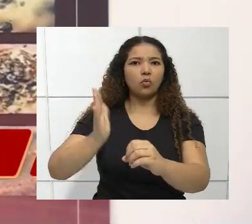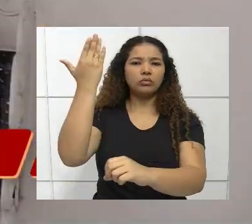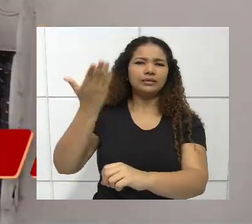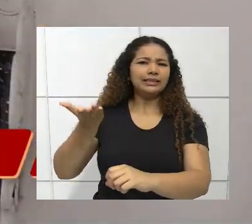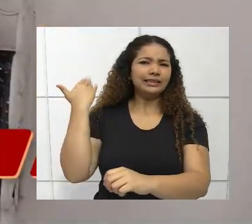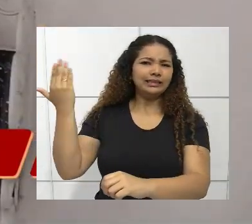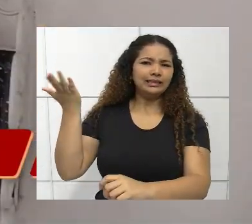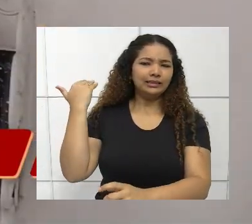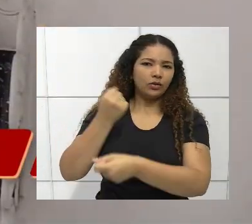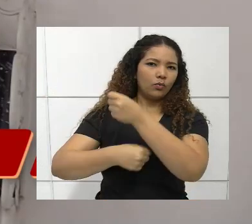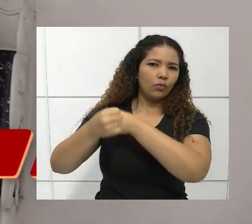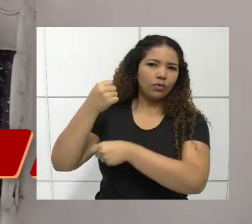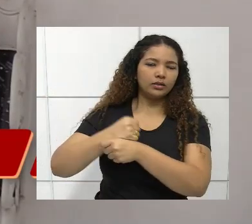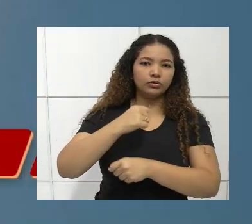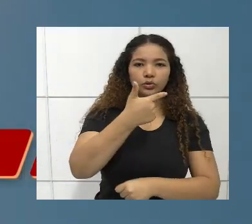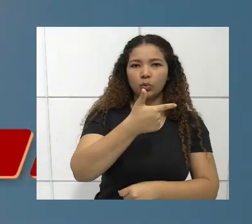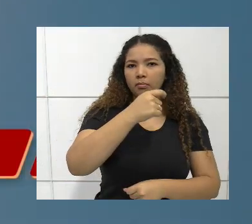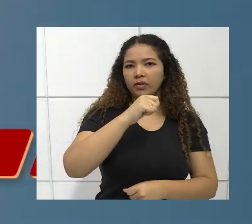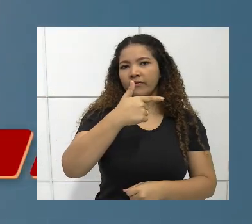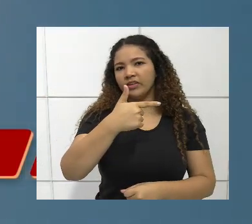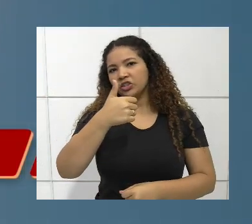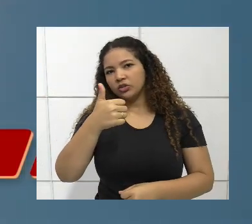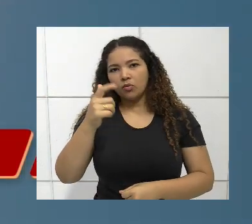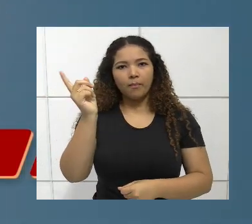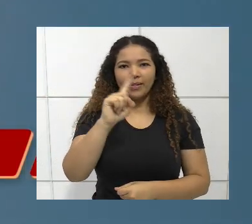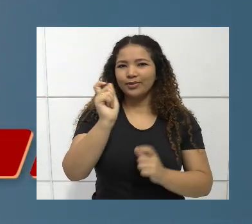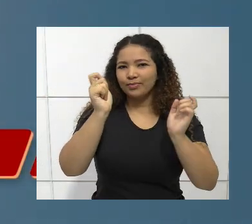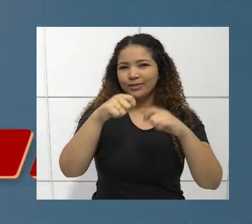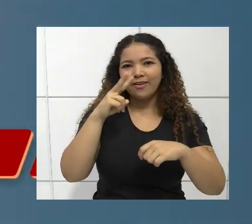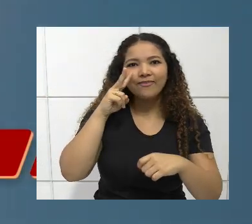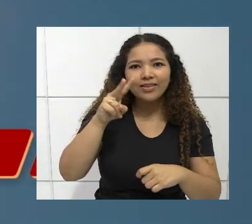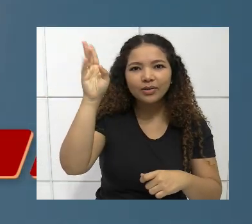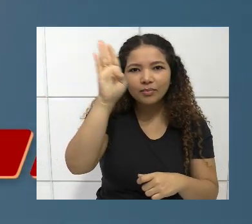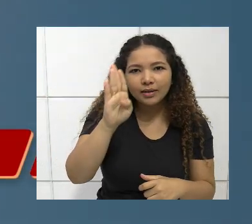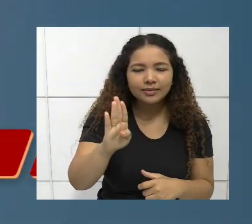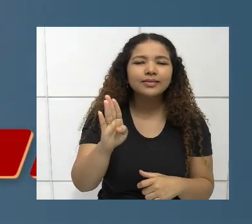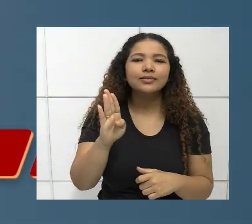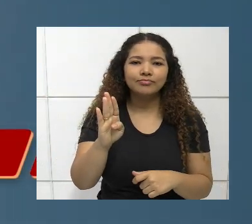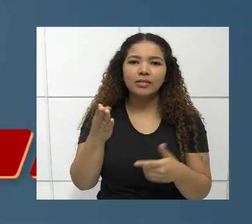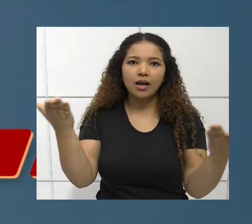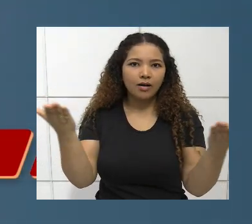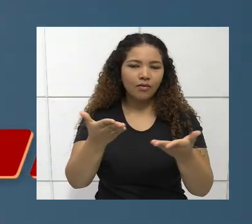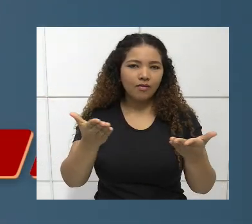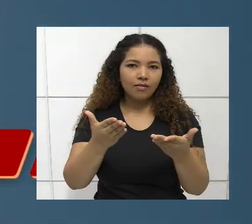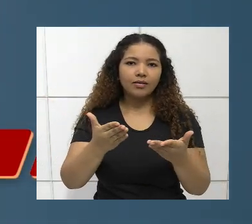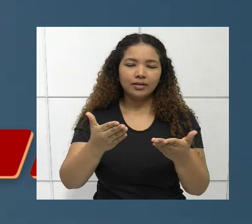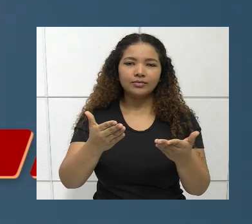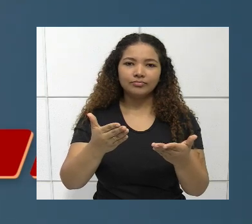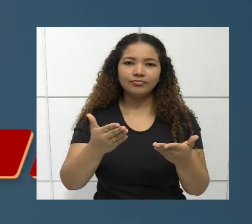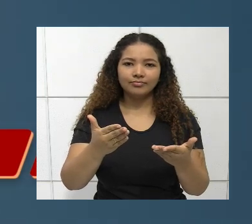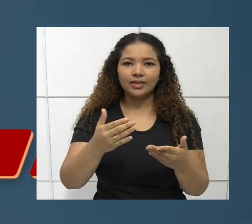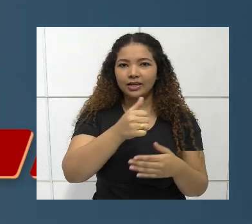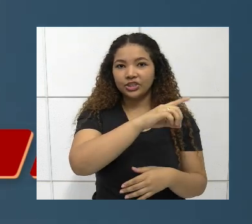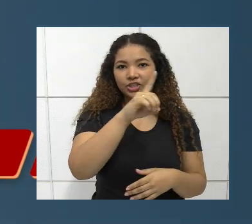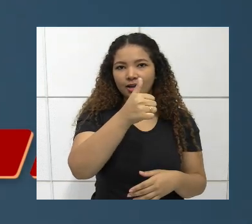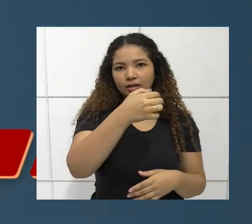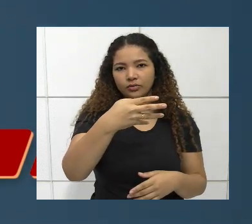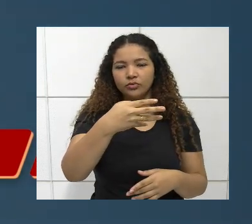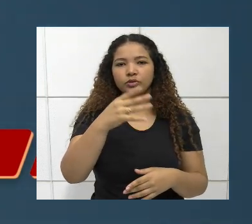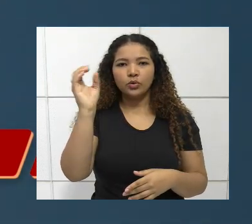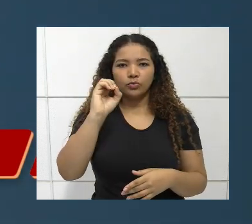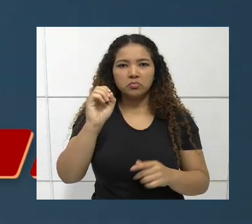junho de 2021, mas não pôde ser visto do Brasil. O próximo, após o dia 14 de outubro, ocorrerá